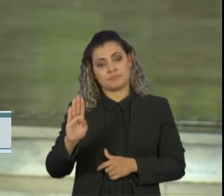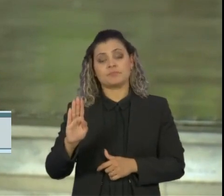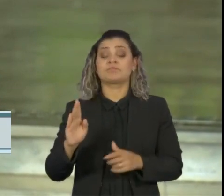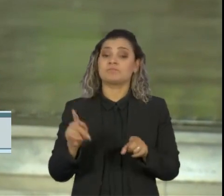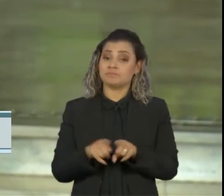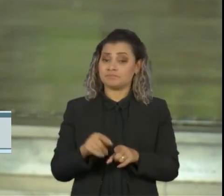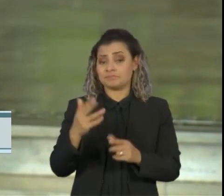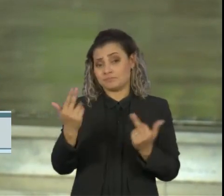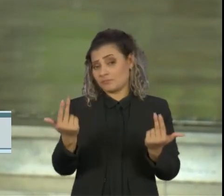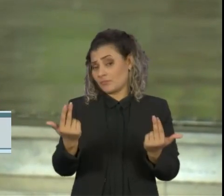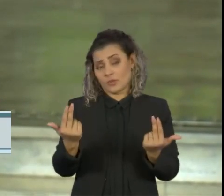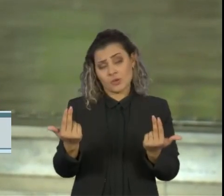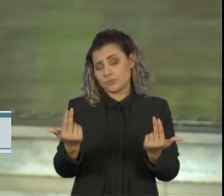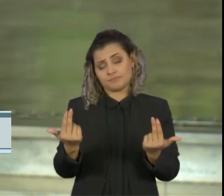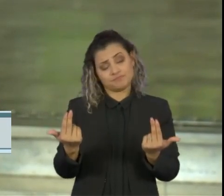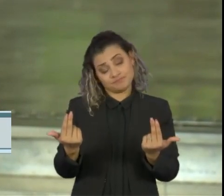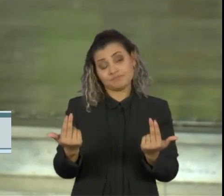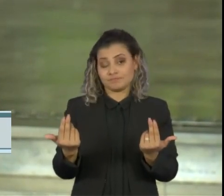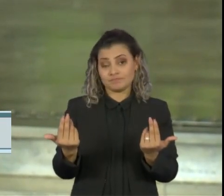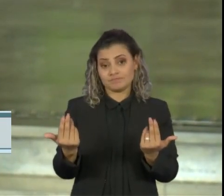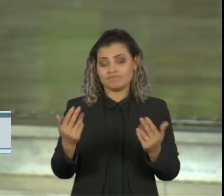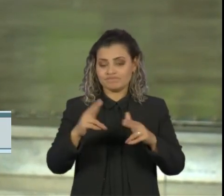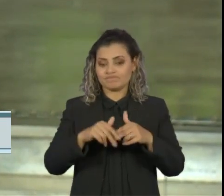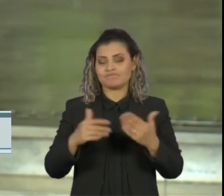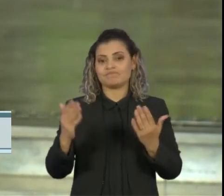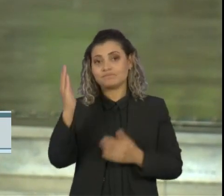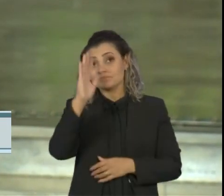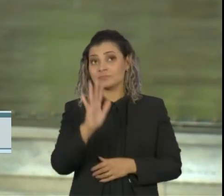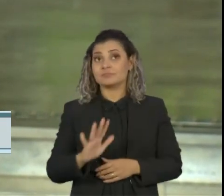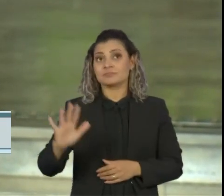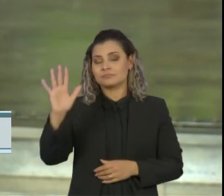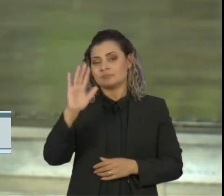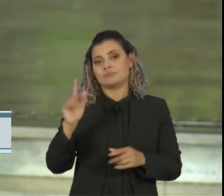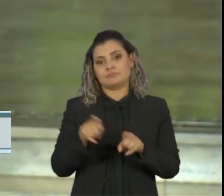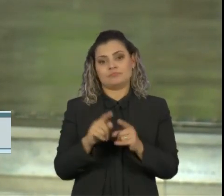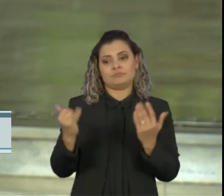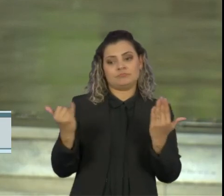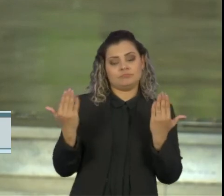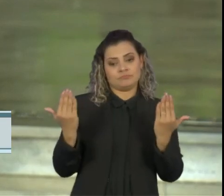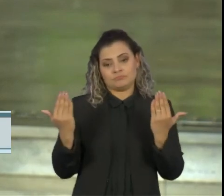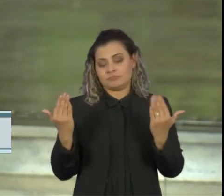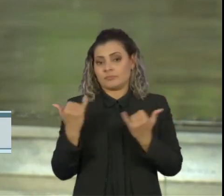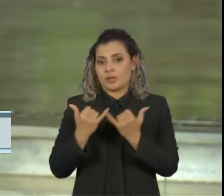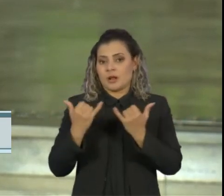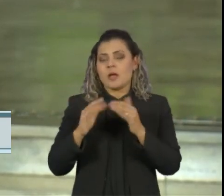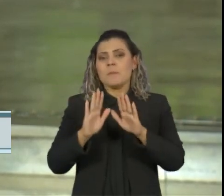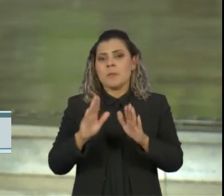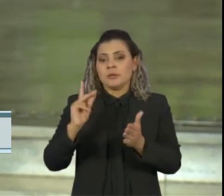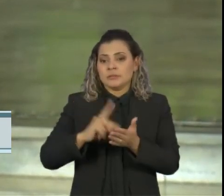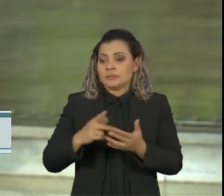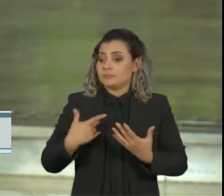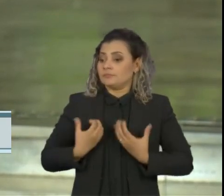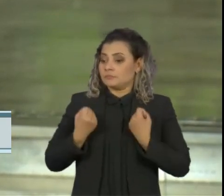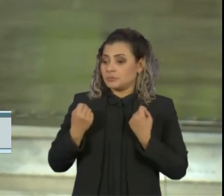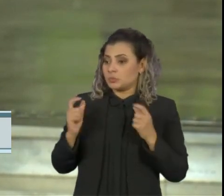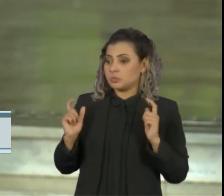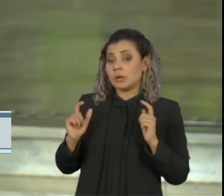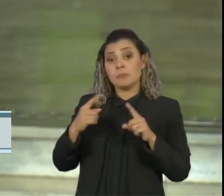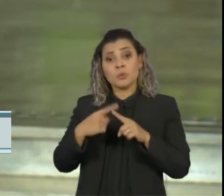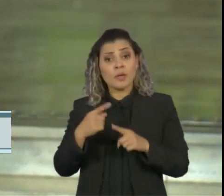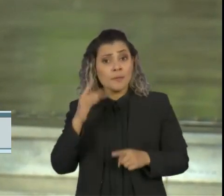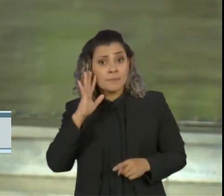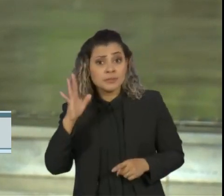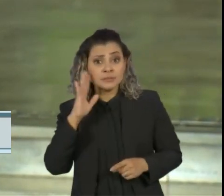ou menos o que a gente também representa da parcela do PIB nacional. E isso nos surpreendeu até positivamente, se você for pensar